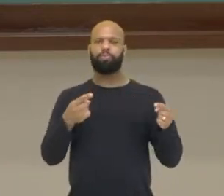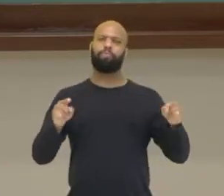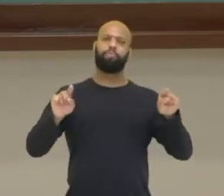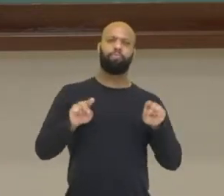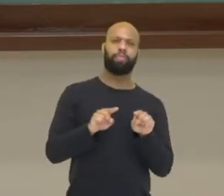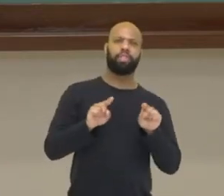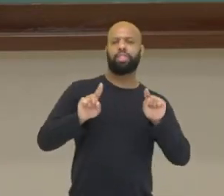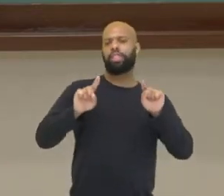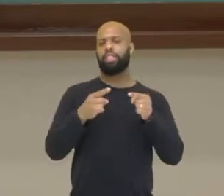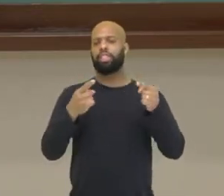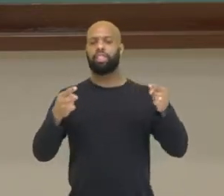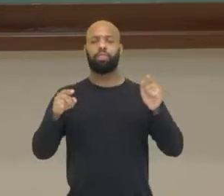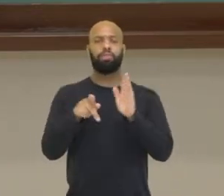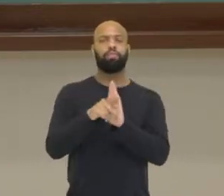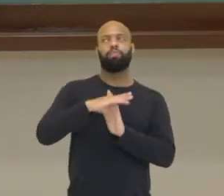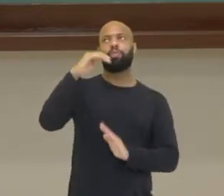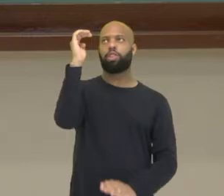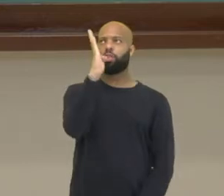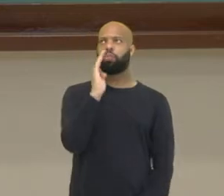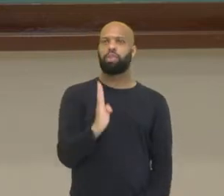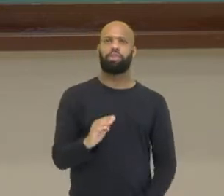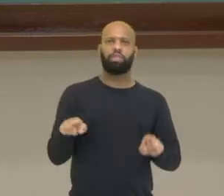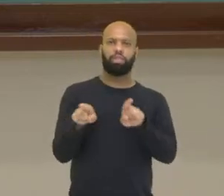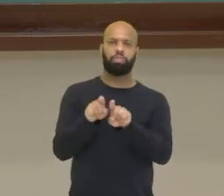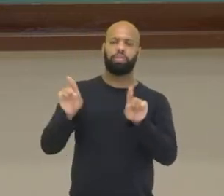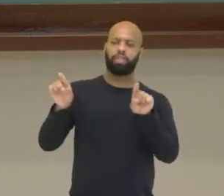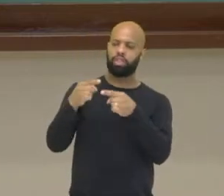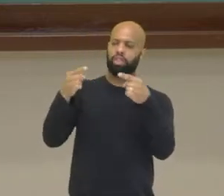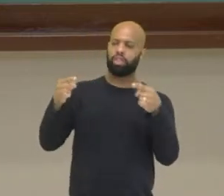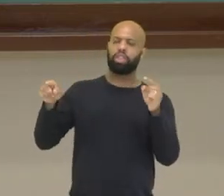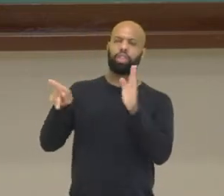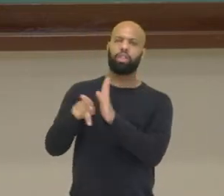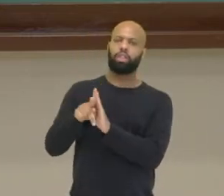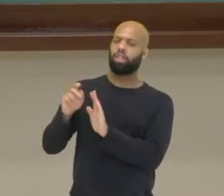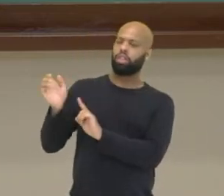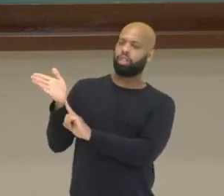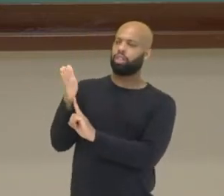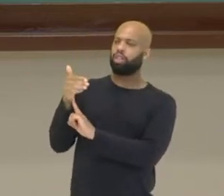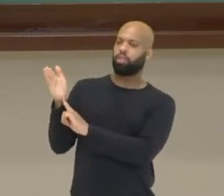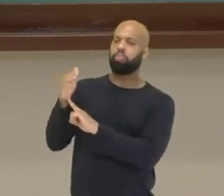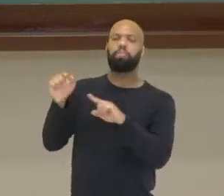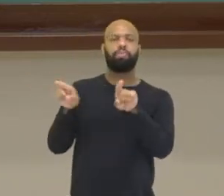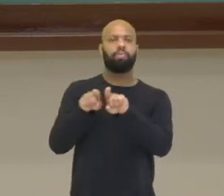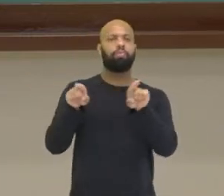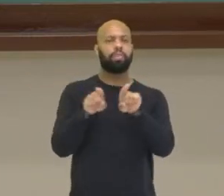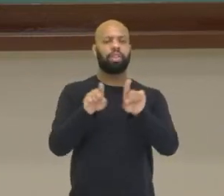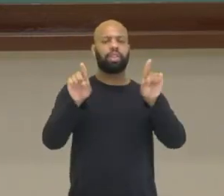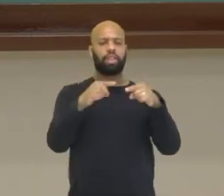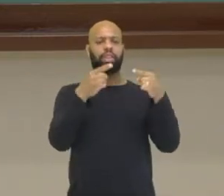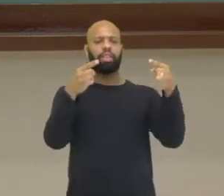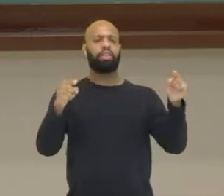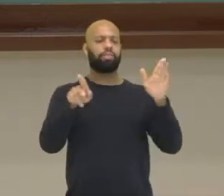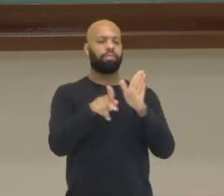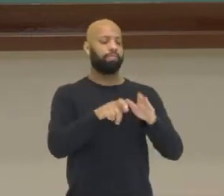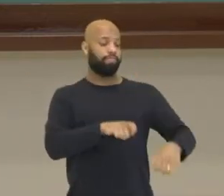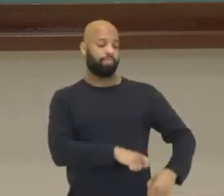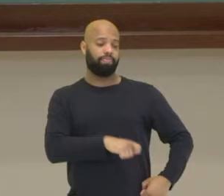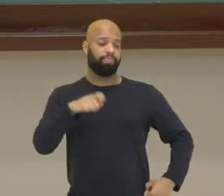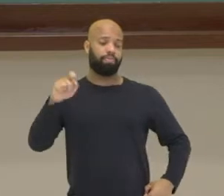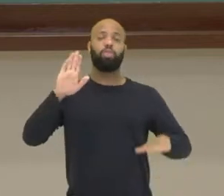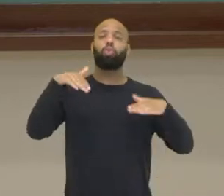do Brasil, o hino à bandeira, o hino à independência, né? Quando que eles são executados, quando eles